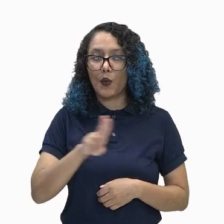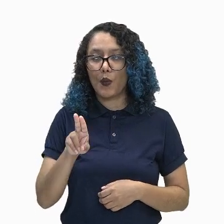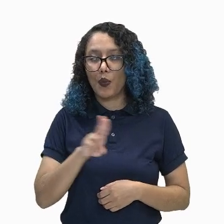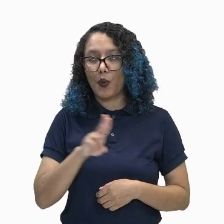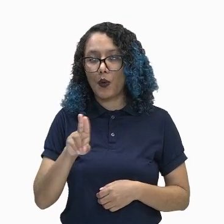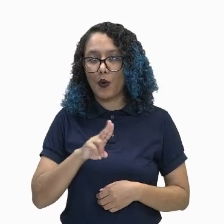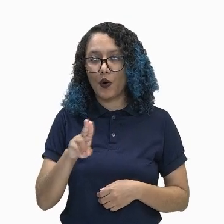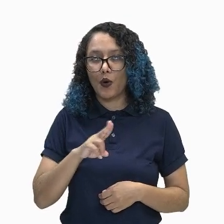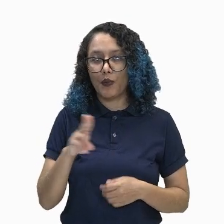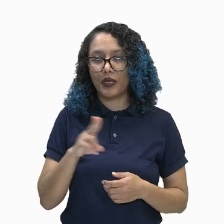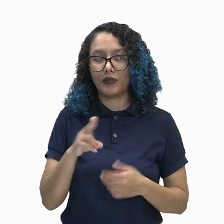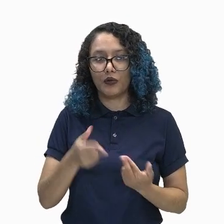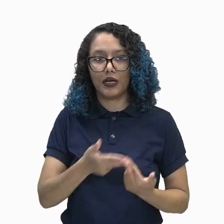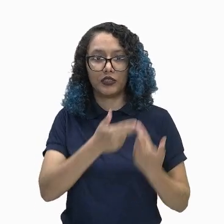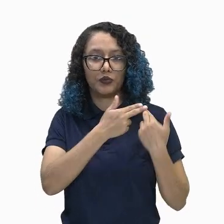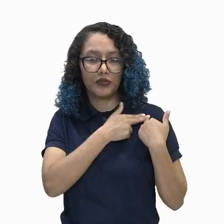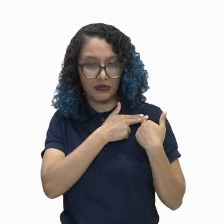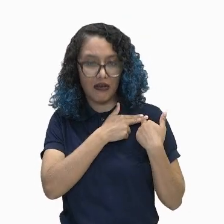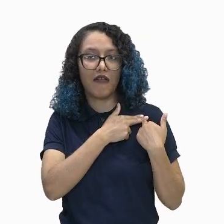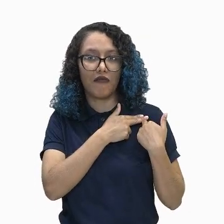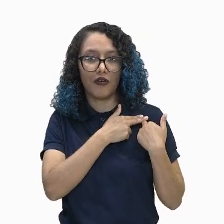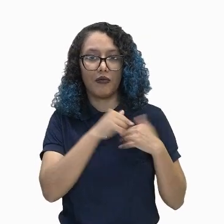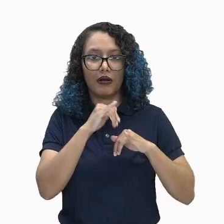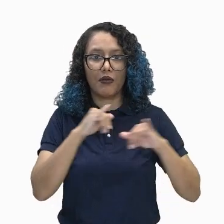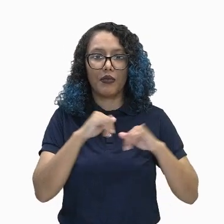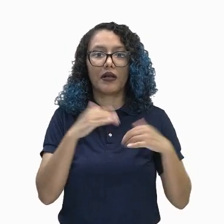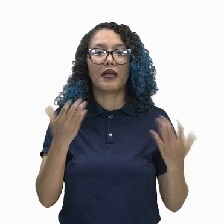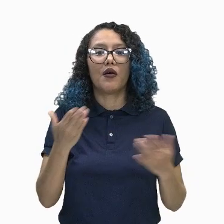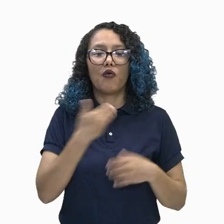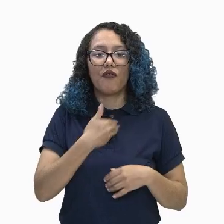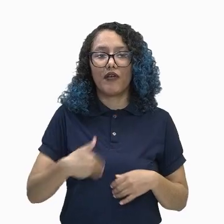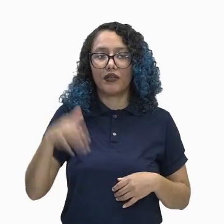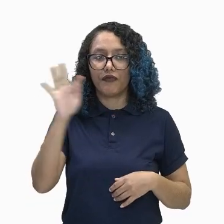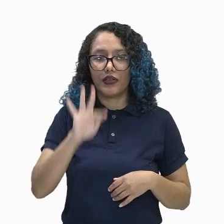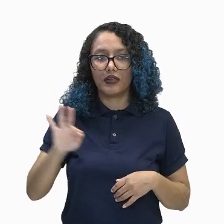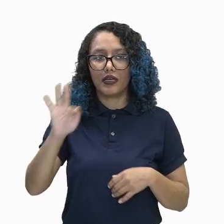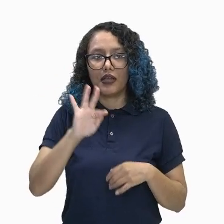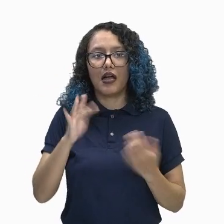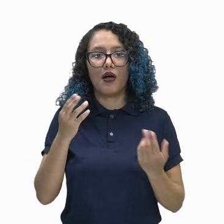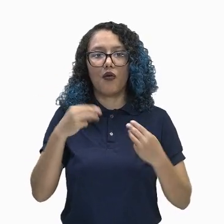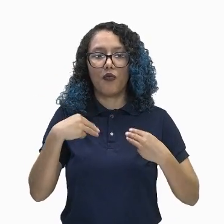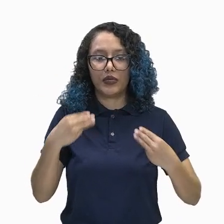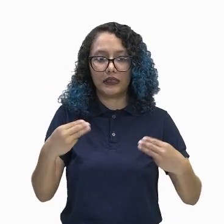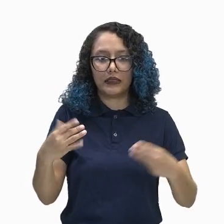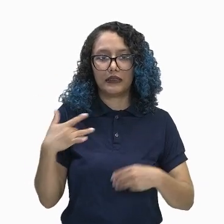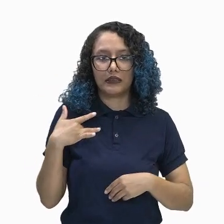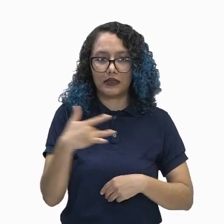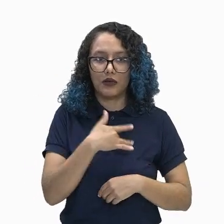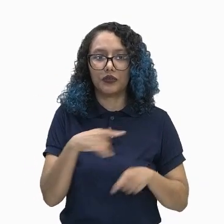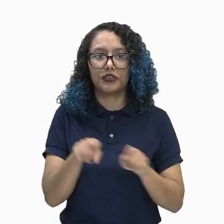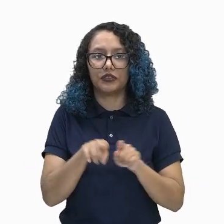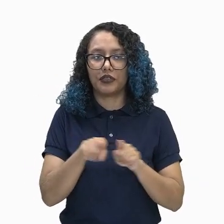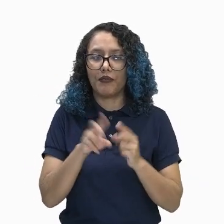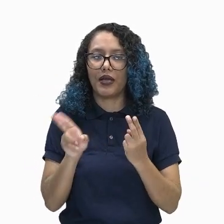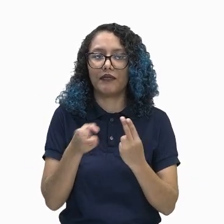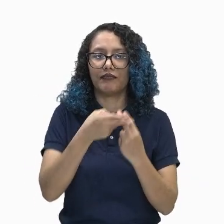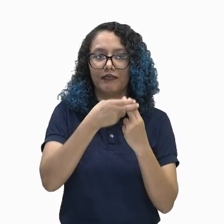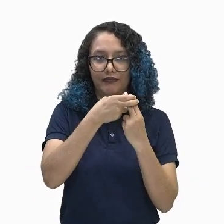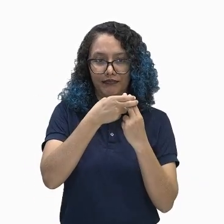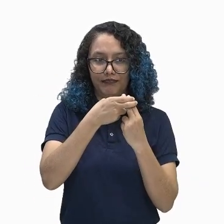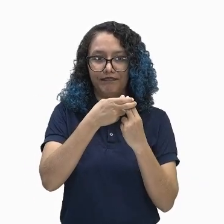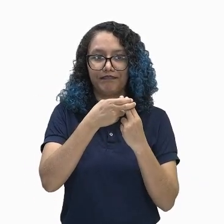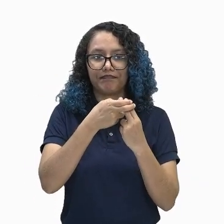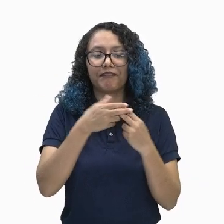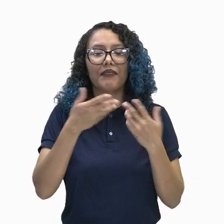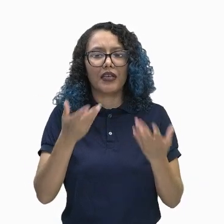quem produziu essa campanha, Governo Federal, por meio do Ministério da Saúde, e o SUS, né, o Sistema Único de Saúde. Então, observem que nós